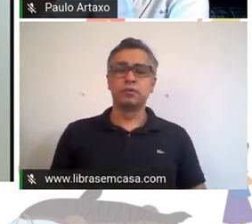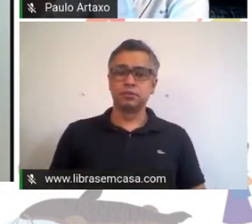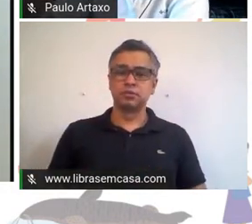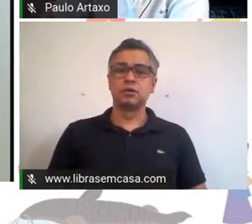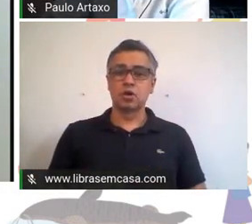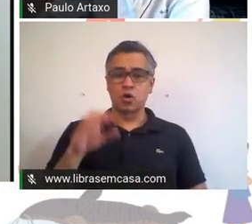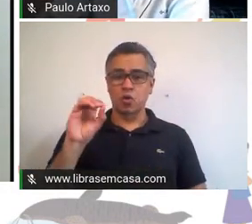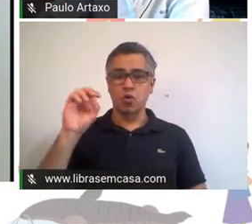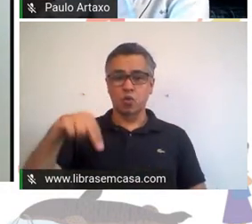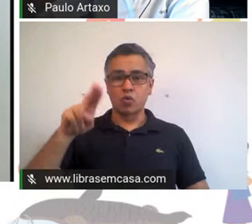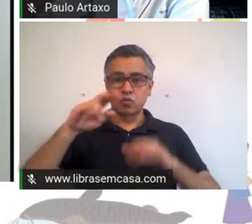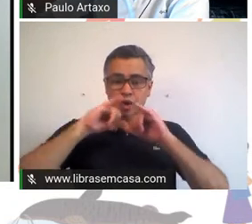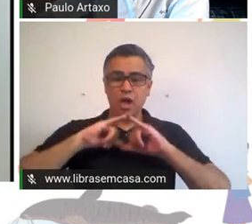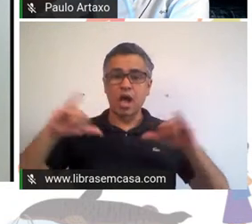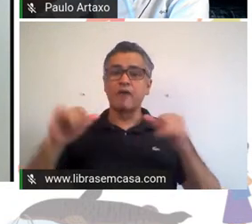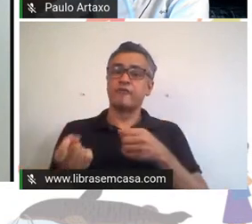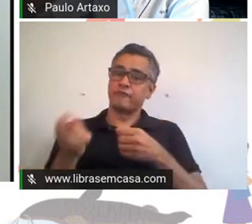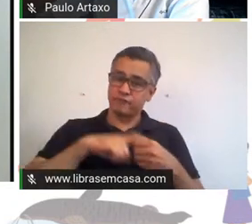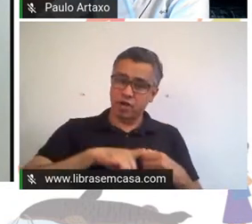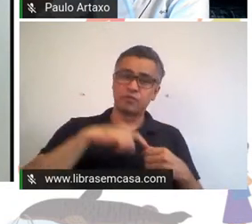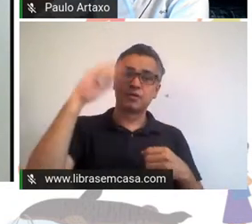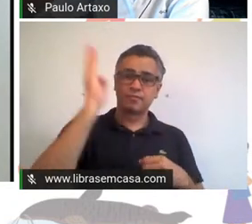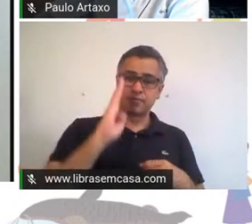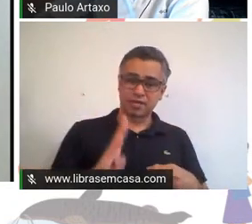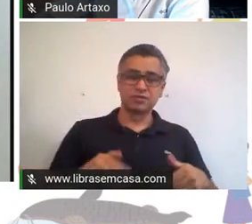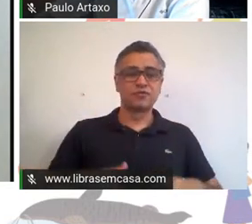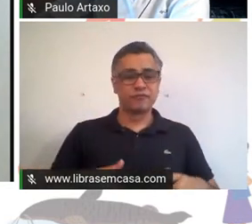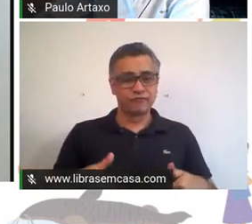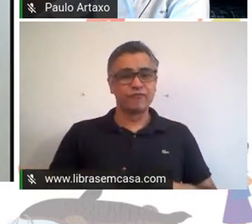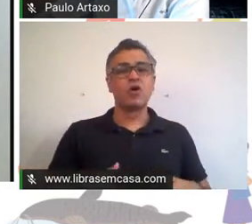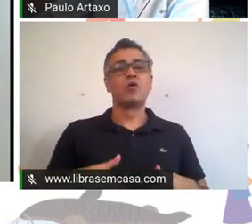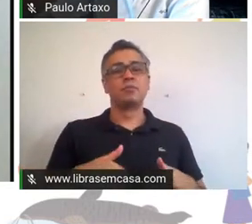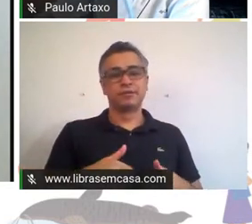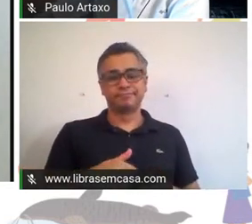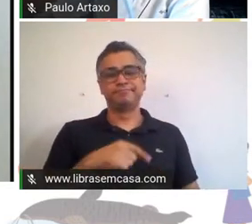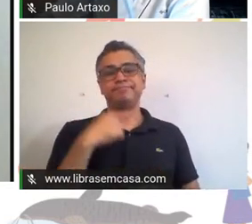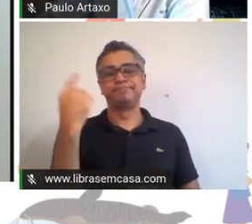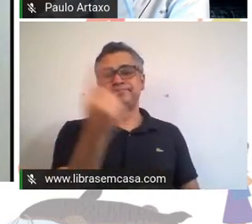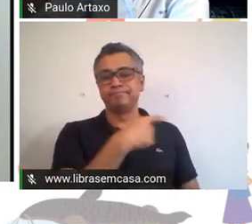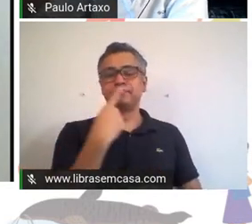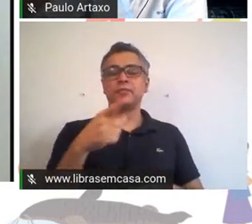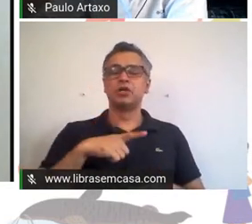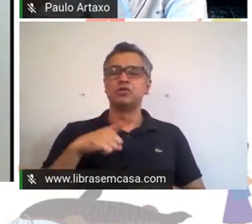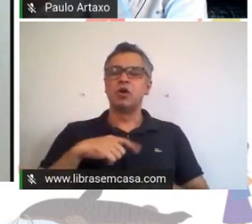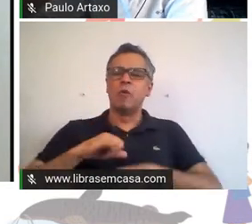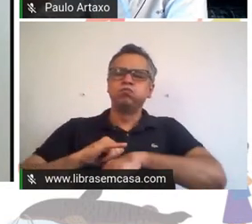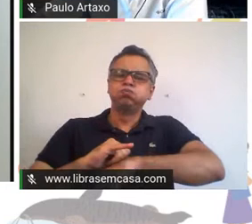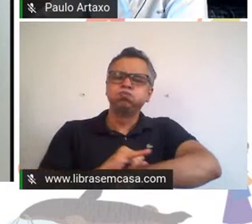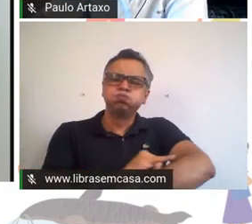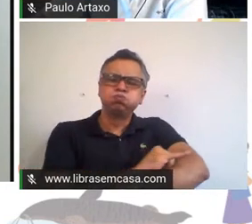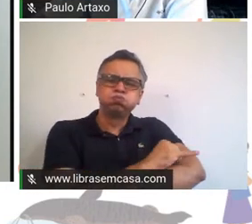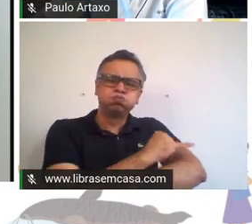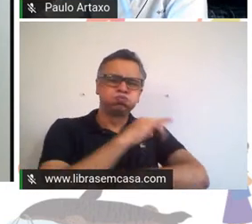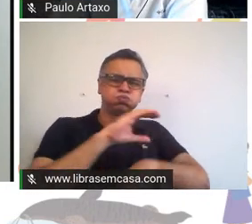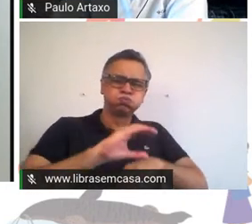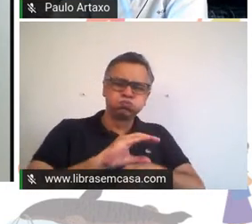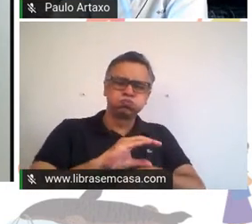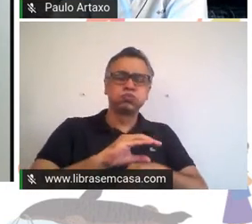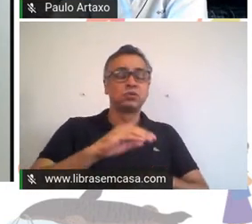Unidas, segundo o IBGE, e que a gente tem um quadro de obesidade gravíssimo, que atinge 40 milhões de